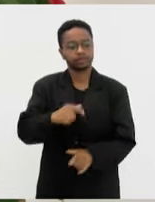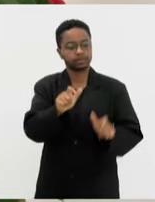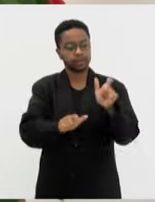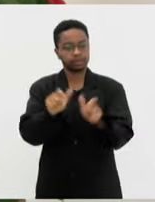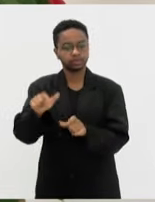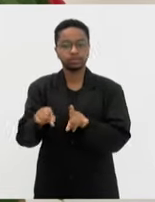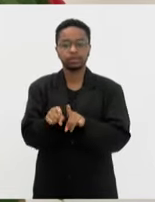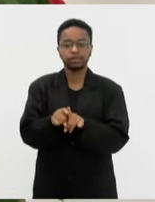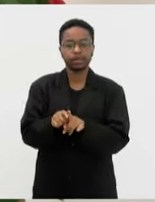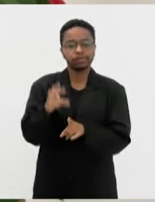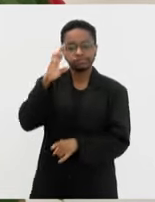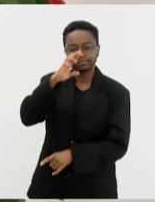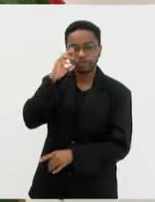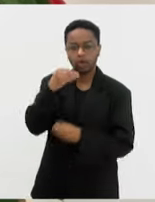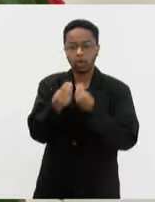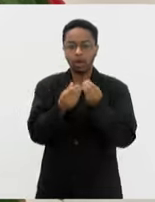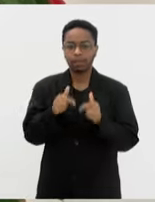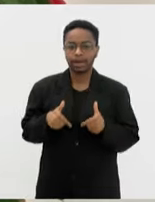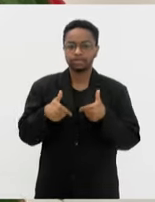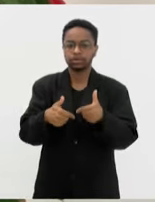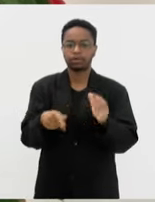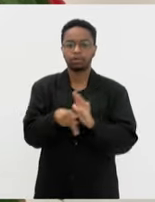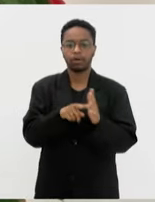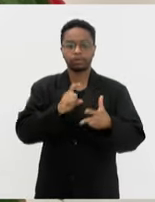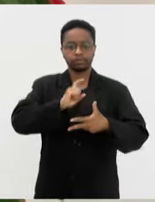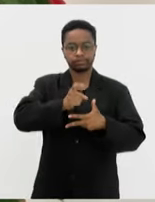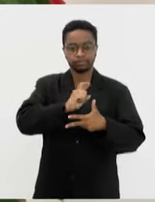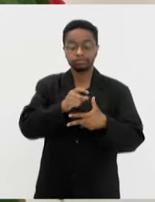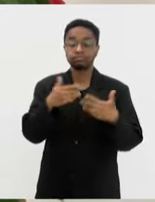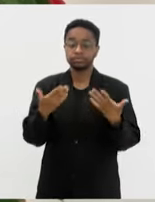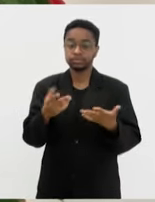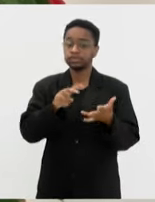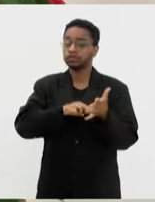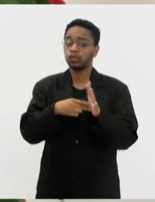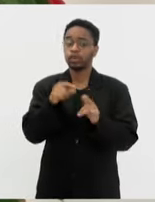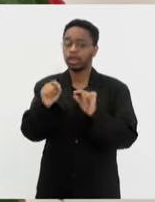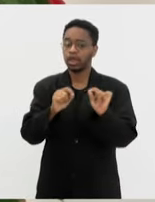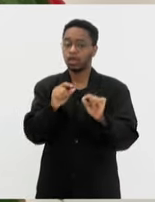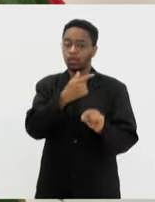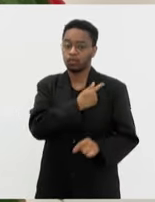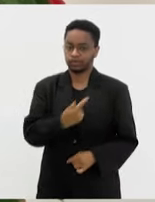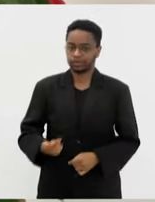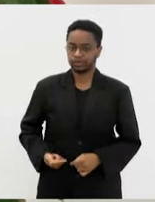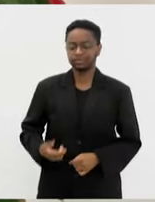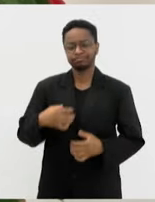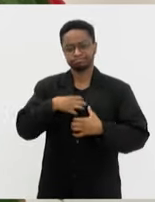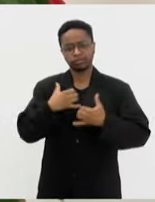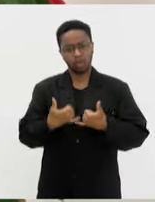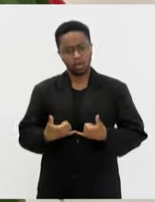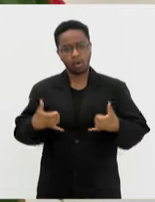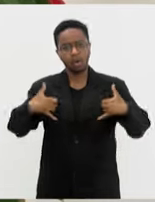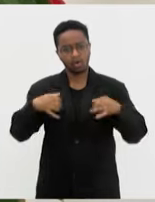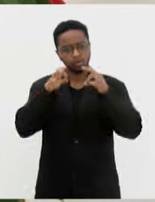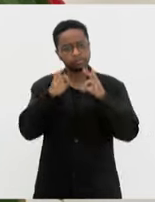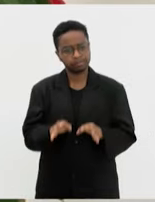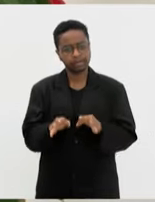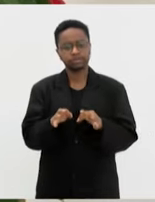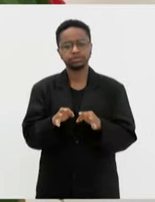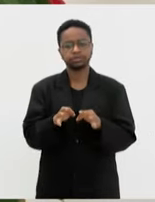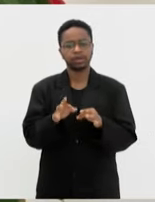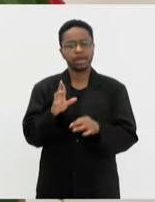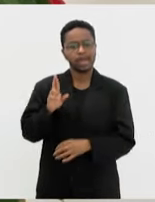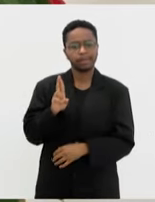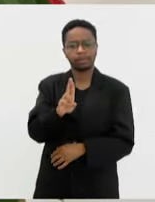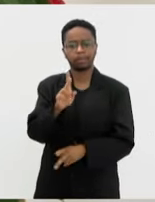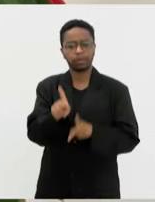de fiscalizar as ações do Poder Executivo, ou seja, do governador. É um orgulho muito grande representar os